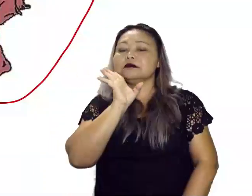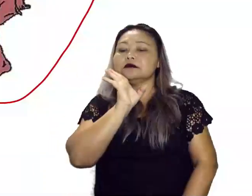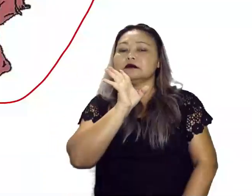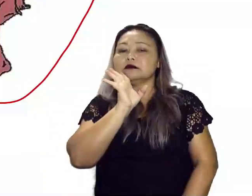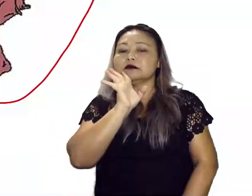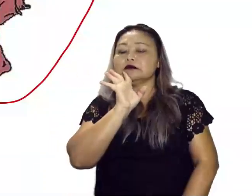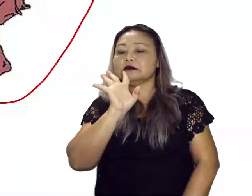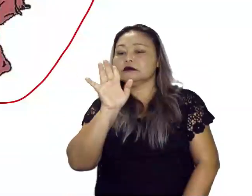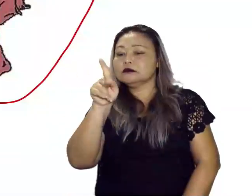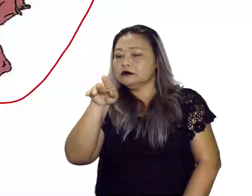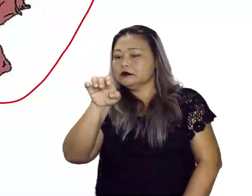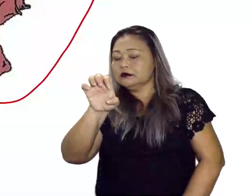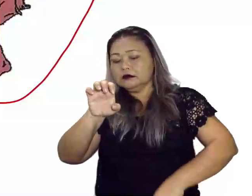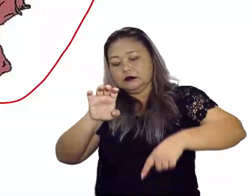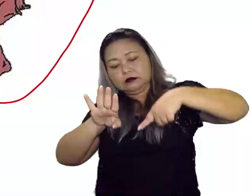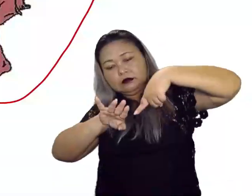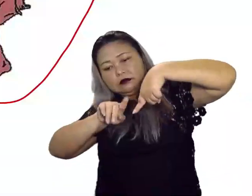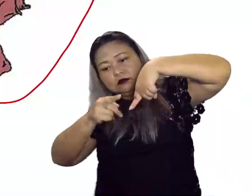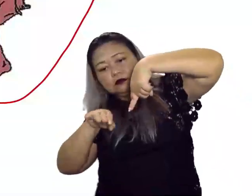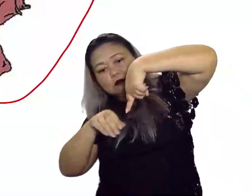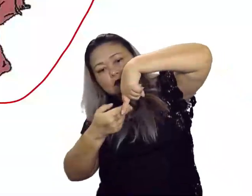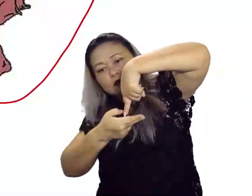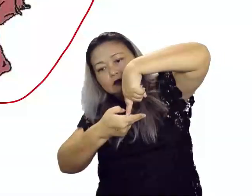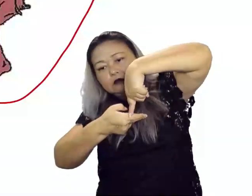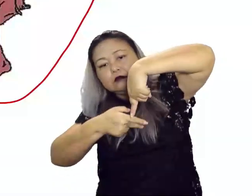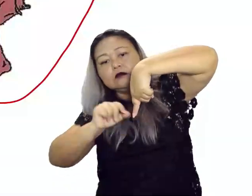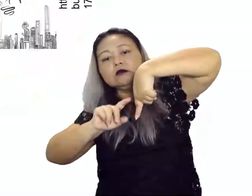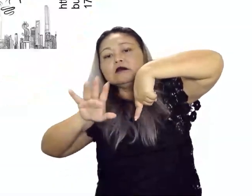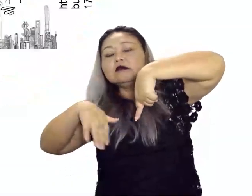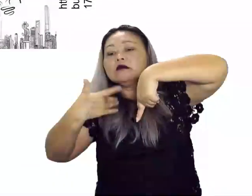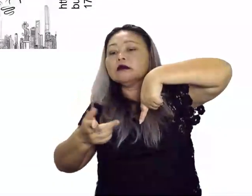Ó, o pé dele é para trás, o protetor da mata.